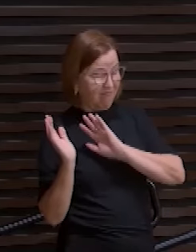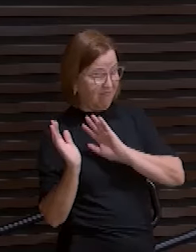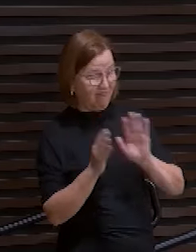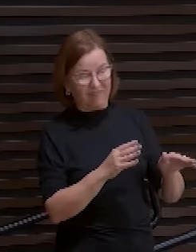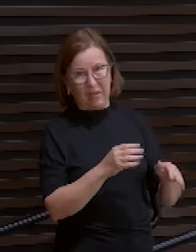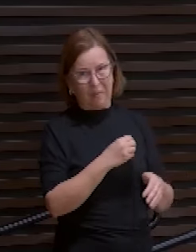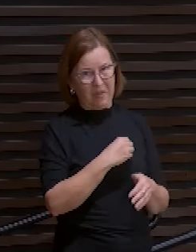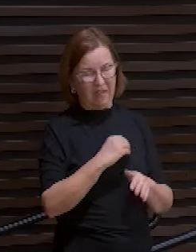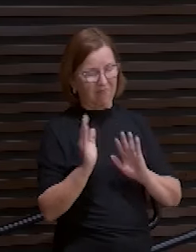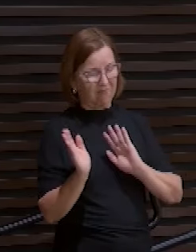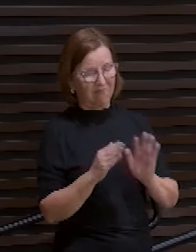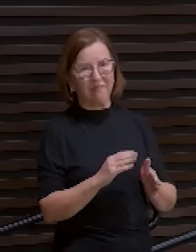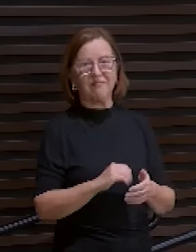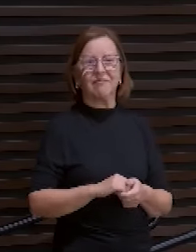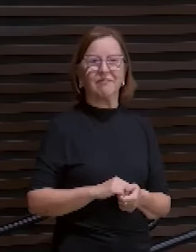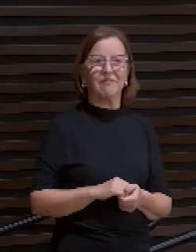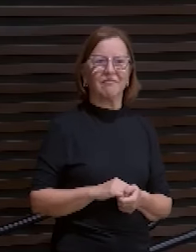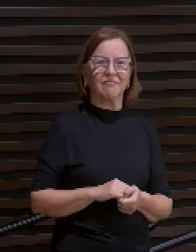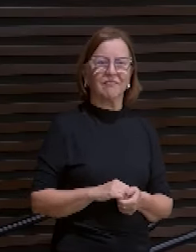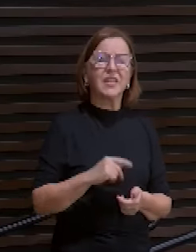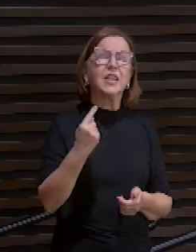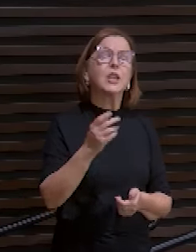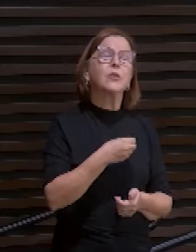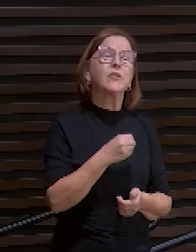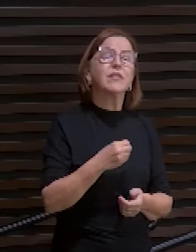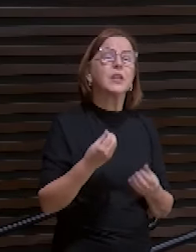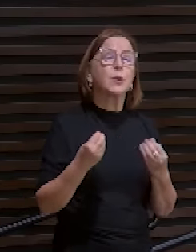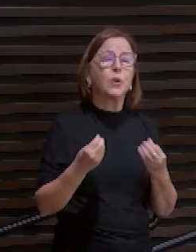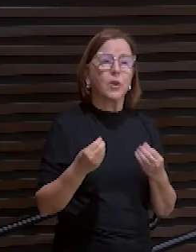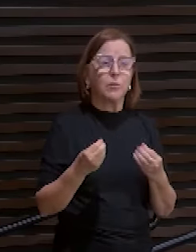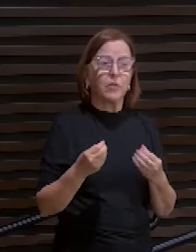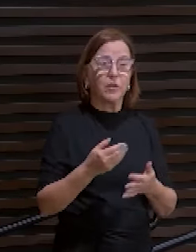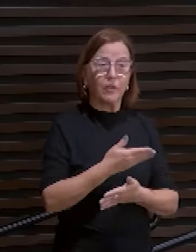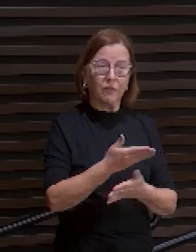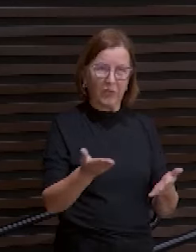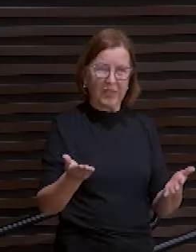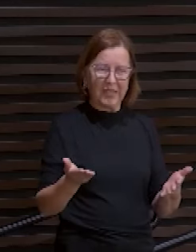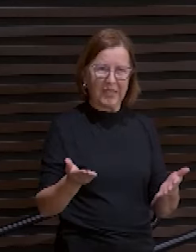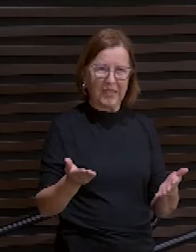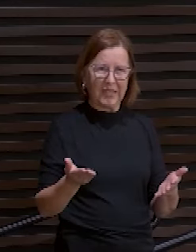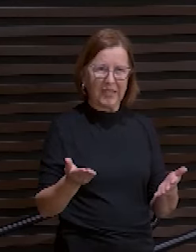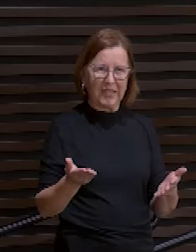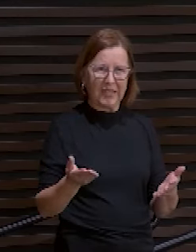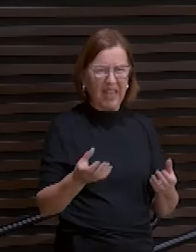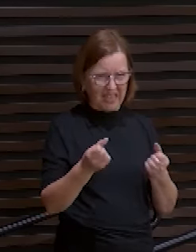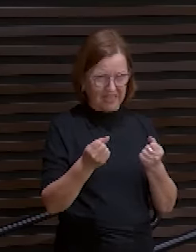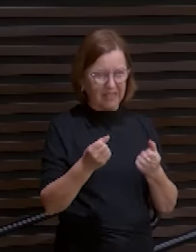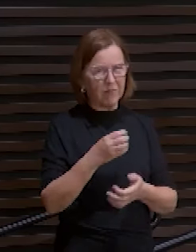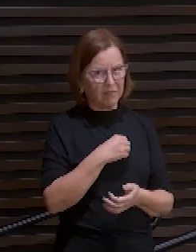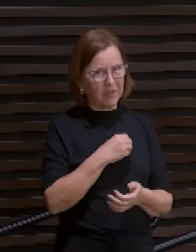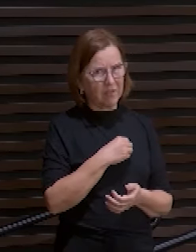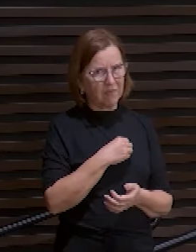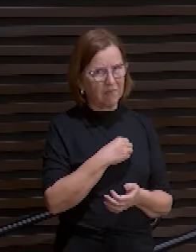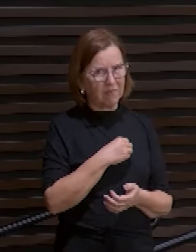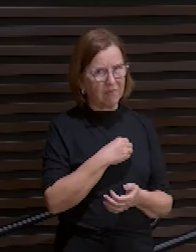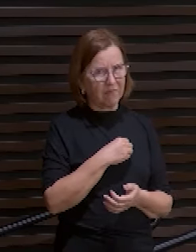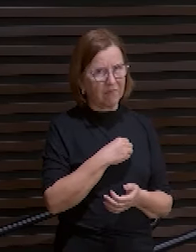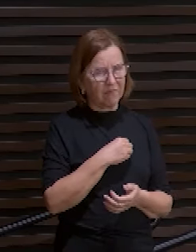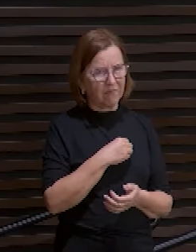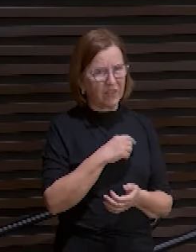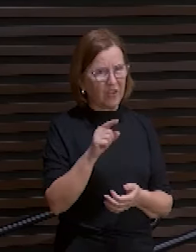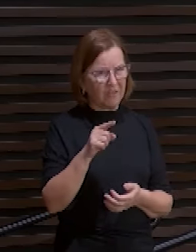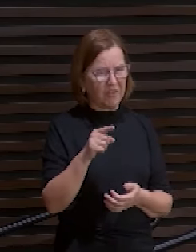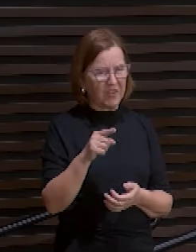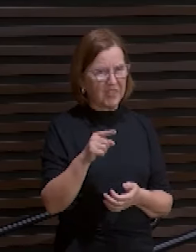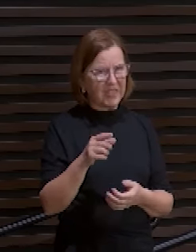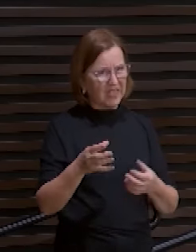pecado Como tem sido a sua vida você tem se conformado com o pecado você tem se